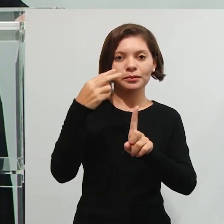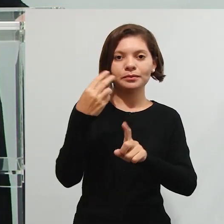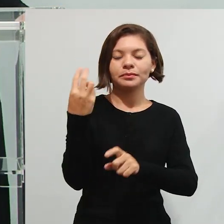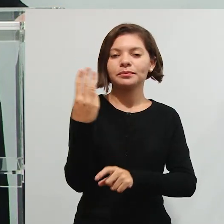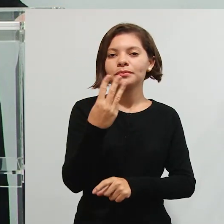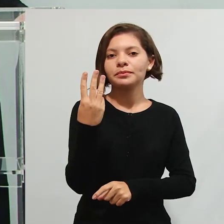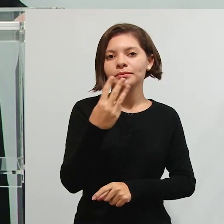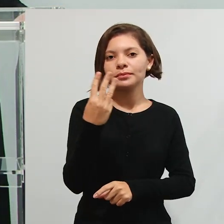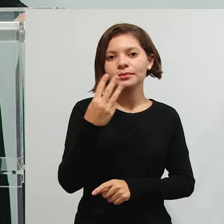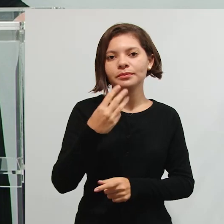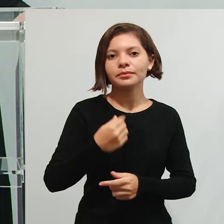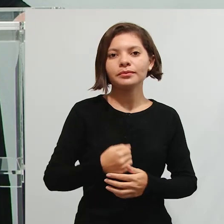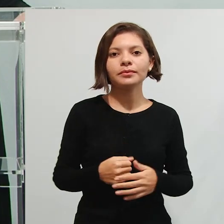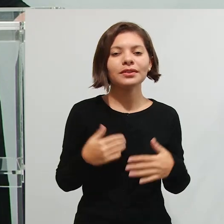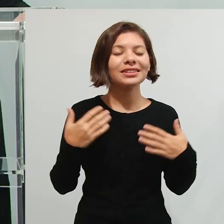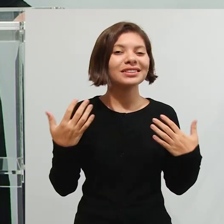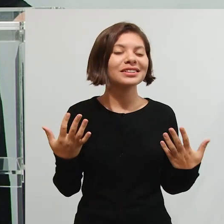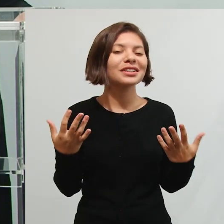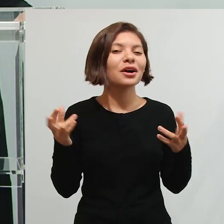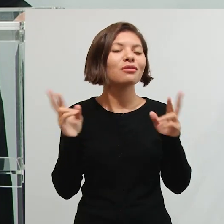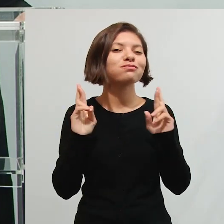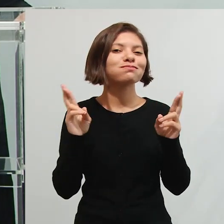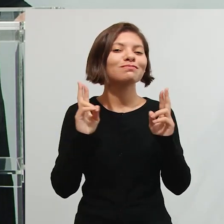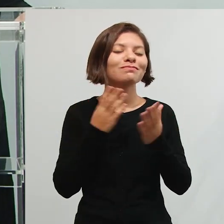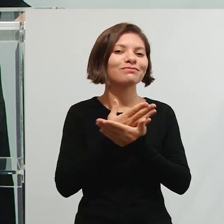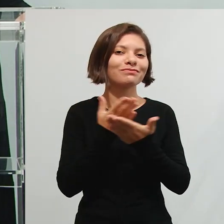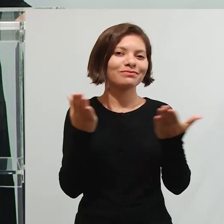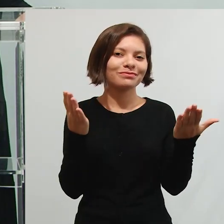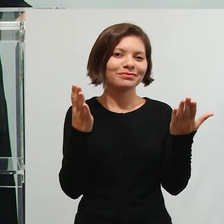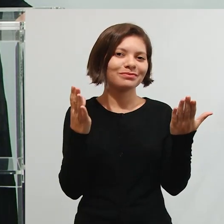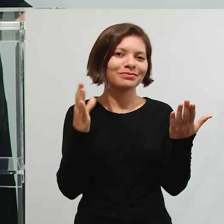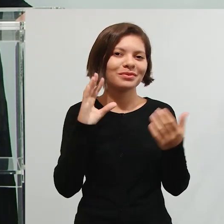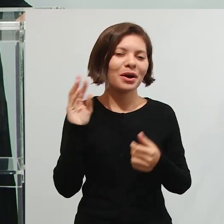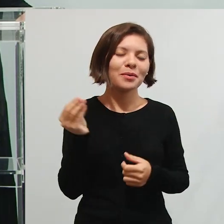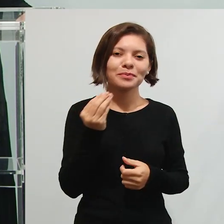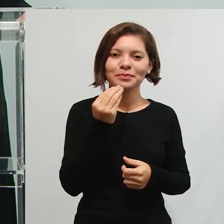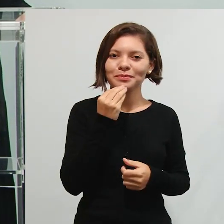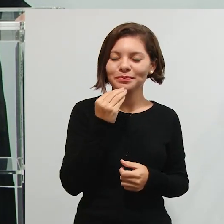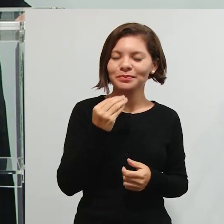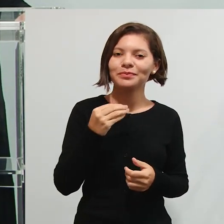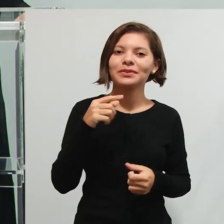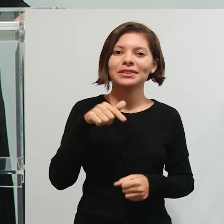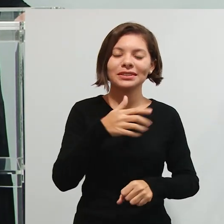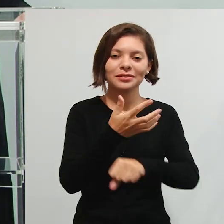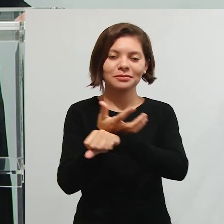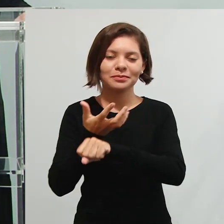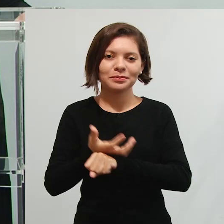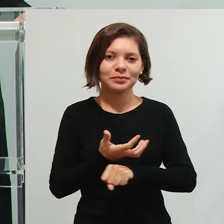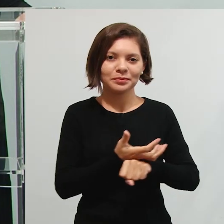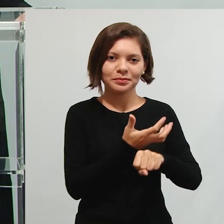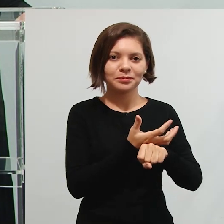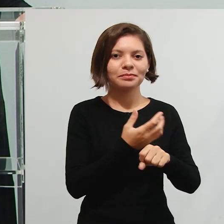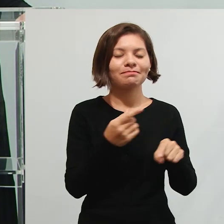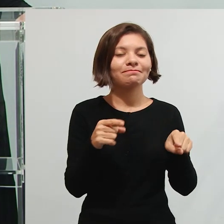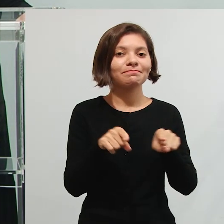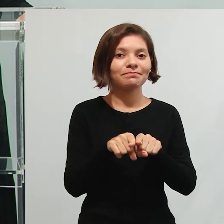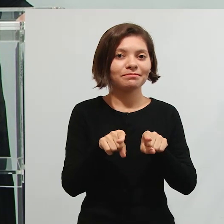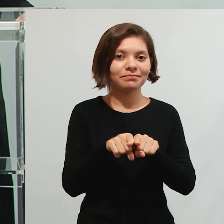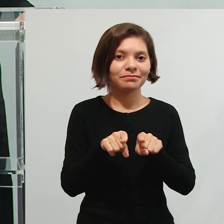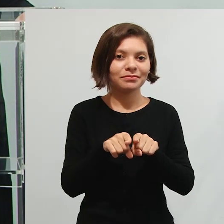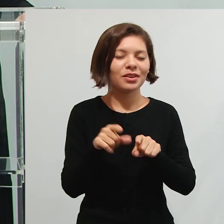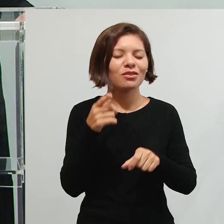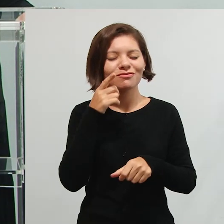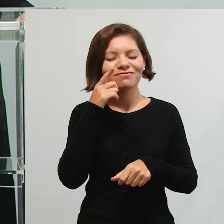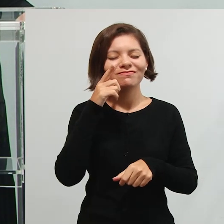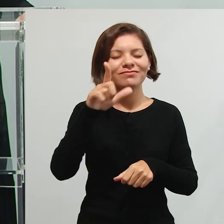né a unidade três e eu desejo que vocês tenham um bom aproveitamento dessa dessa disciplina